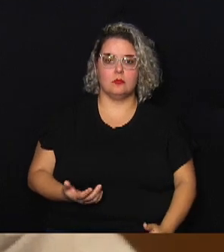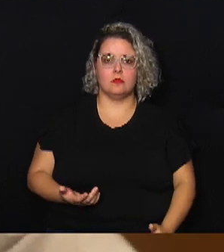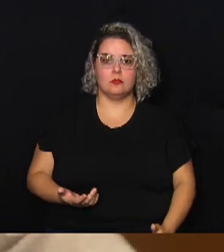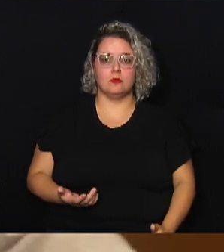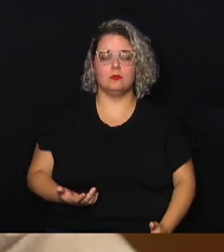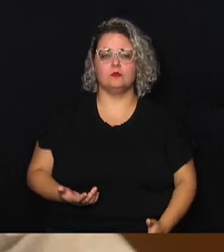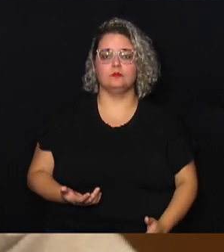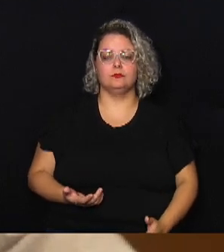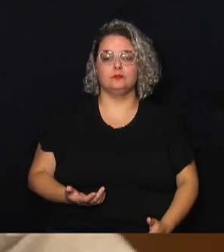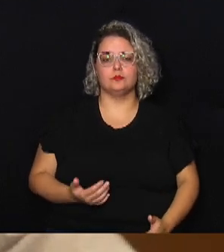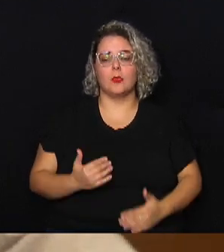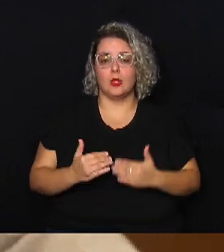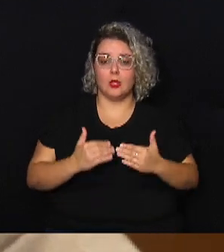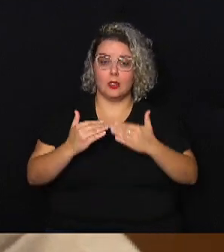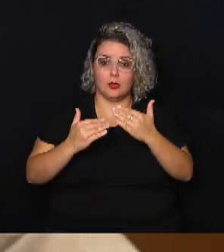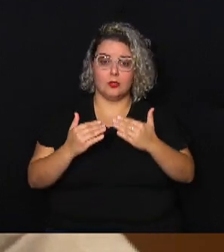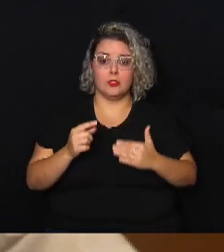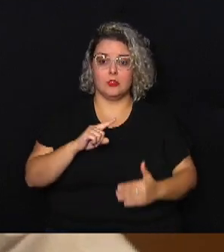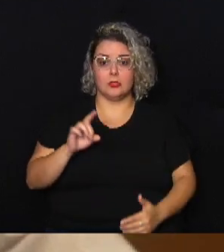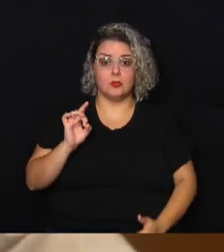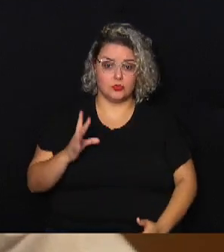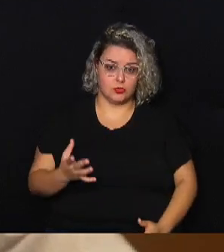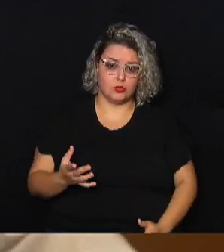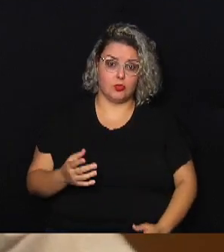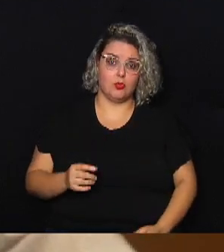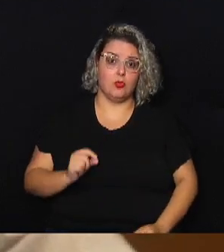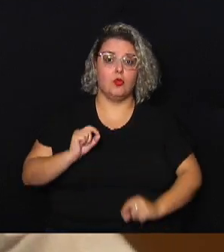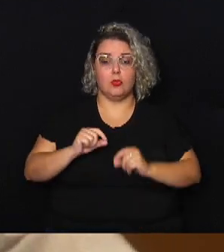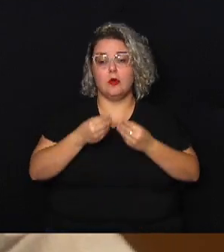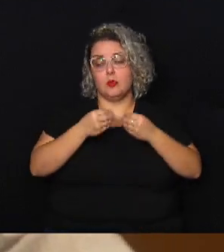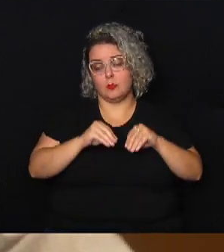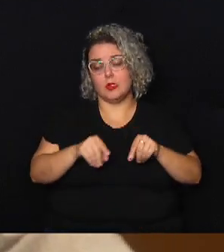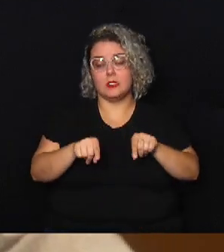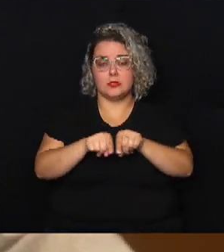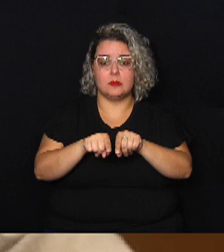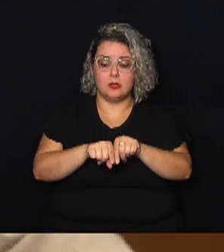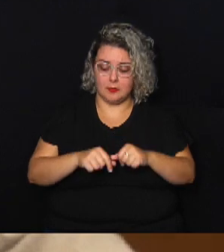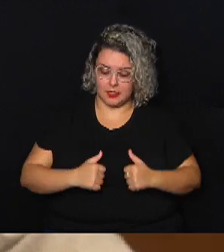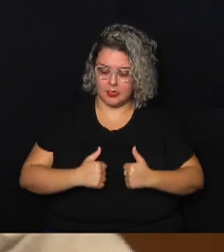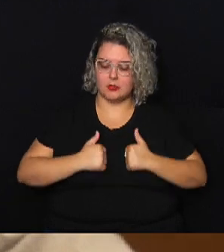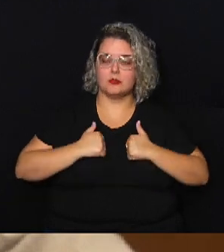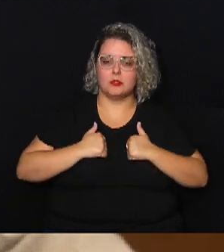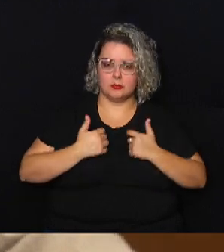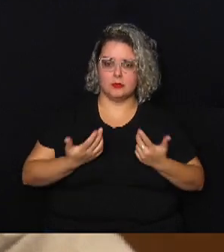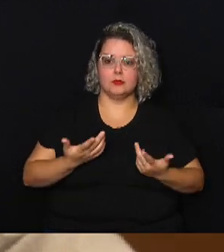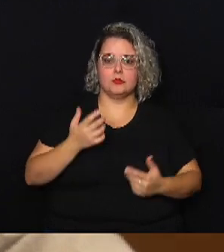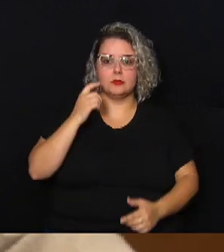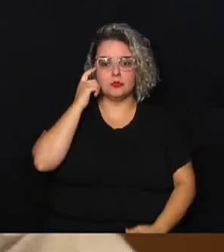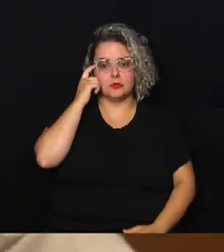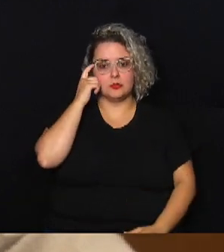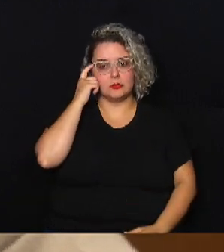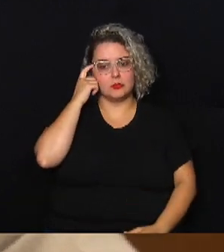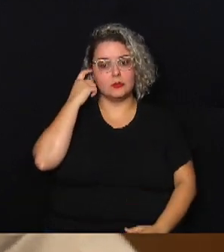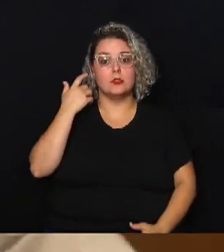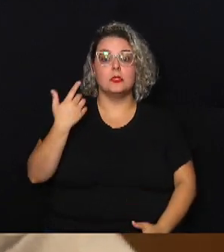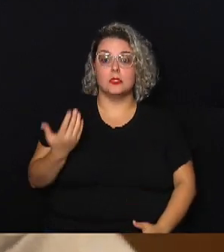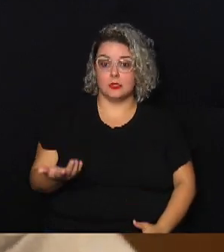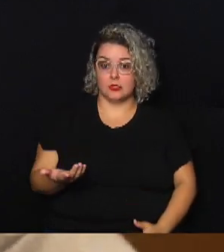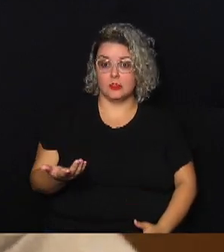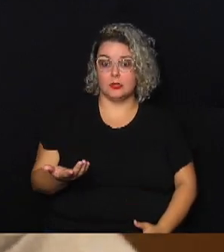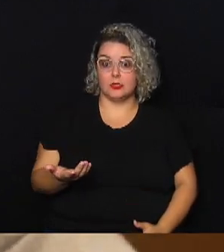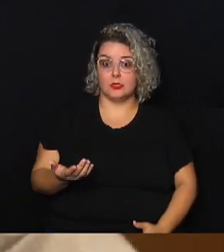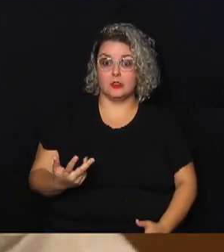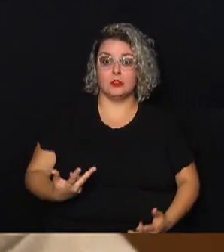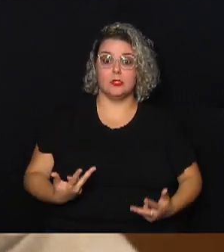só o que foi danificado, mas também um pouco da autoestima. E com isso, a